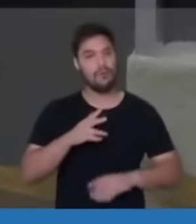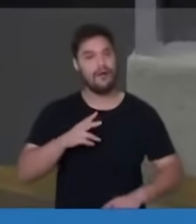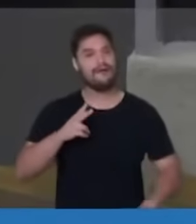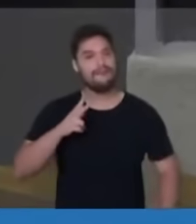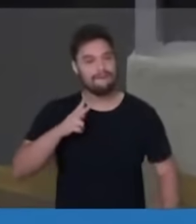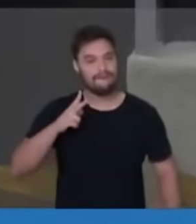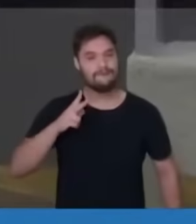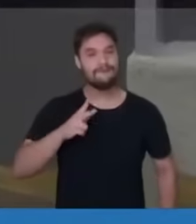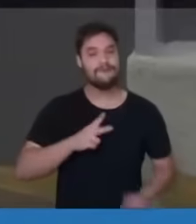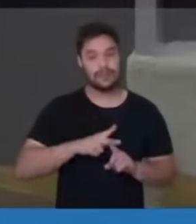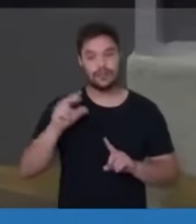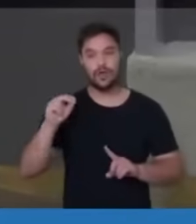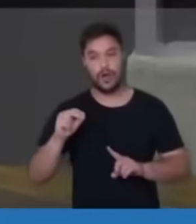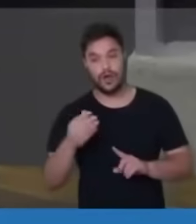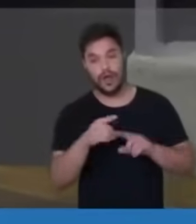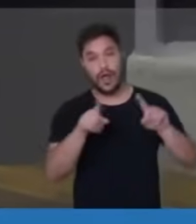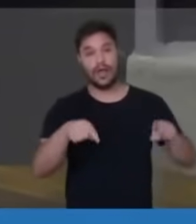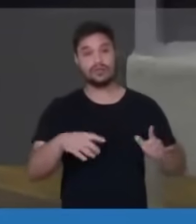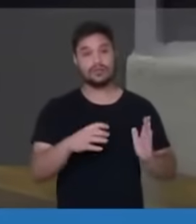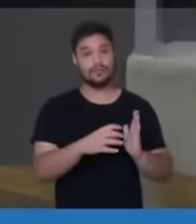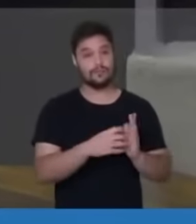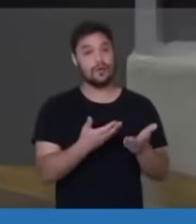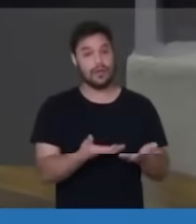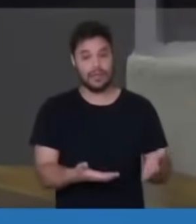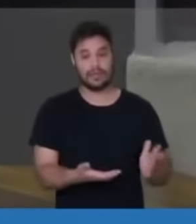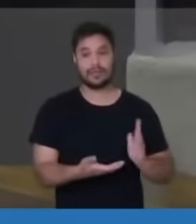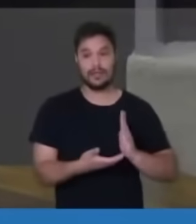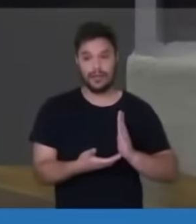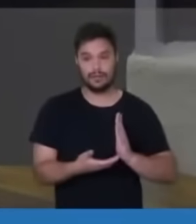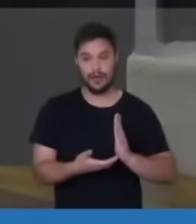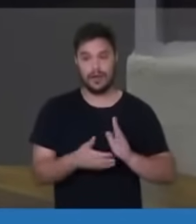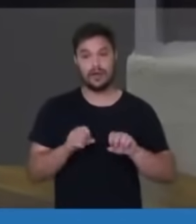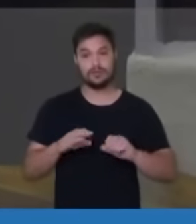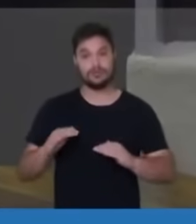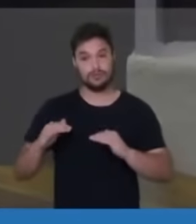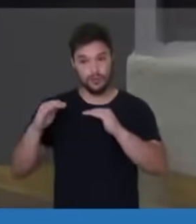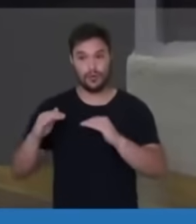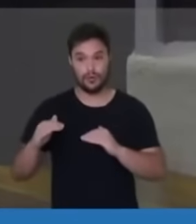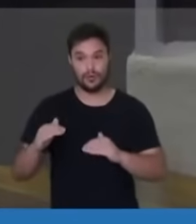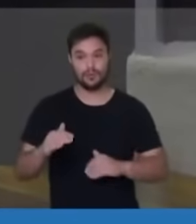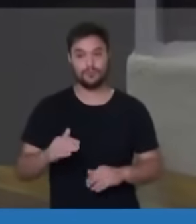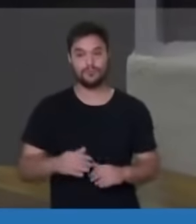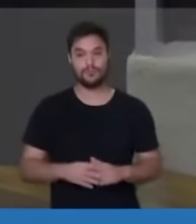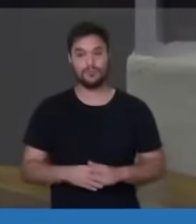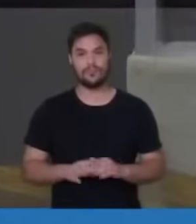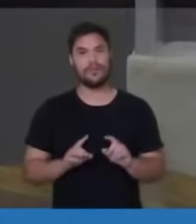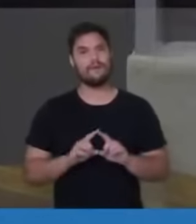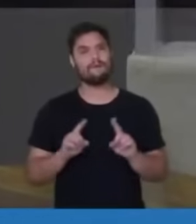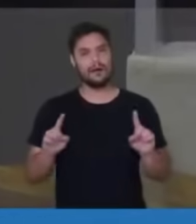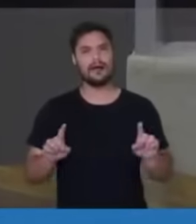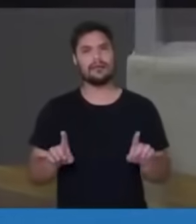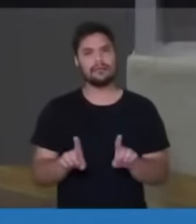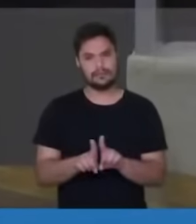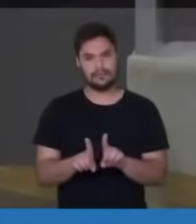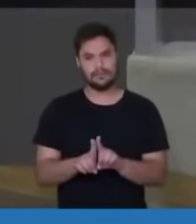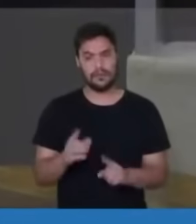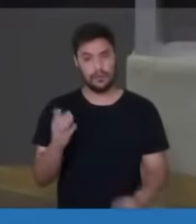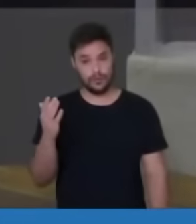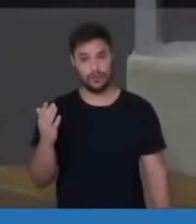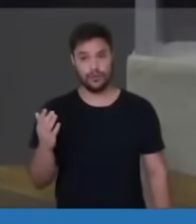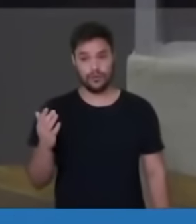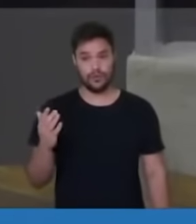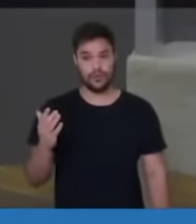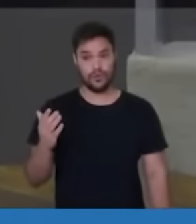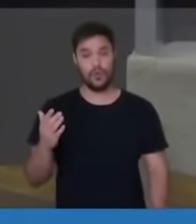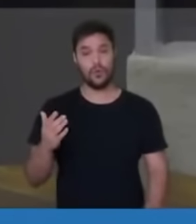fizéssemos justiça aos servidores desta casa, com o nível superior derrubando o veto. Mas não só isso, há também a oficiais